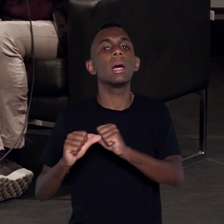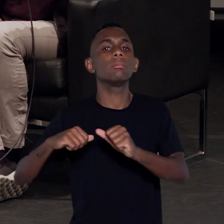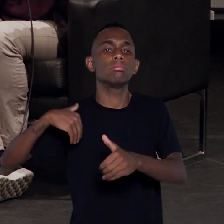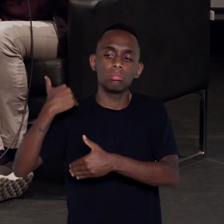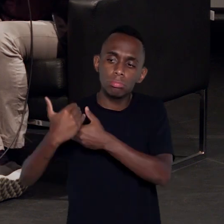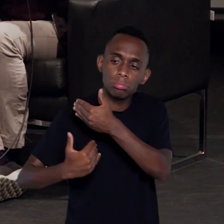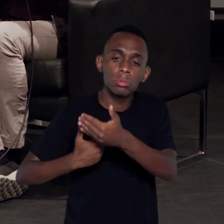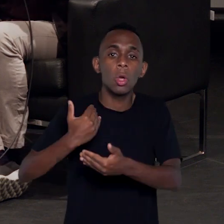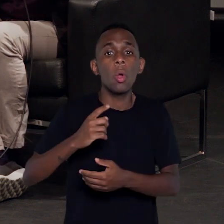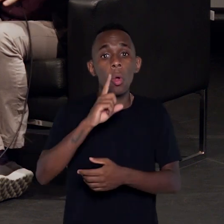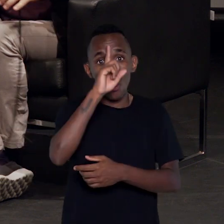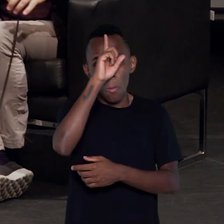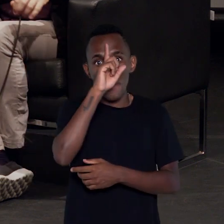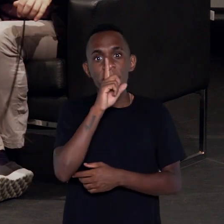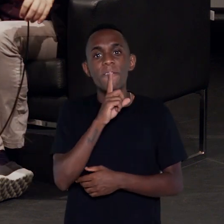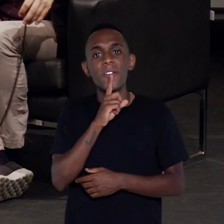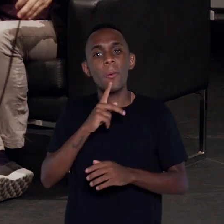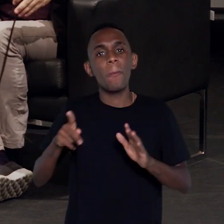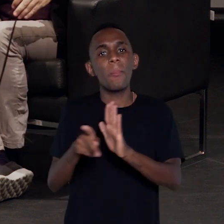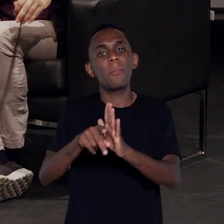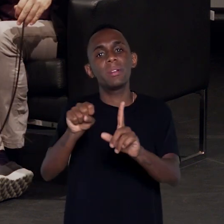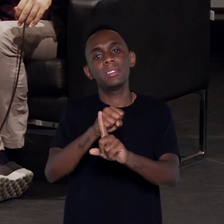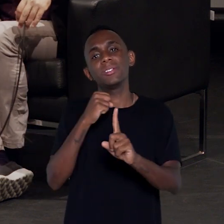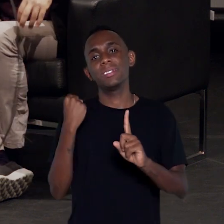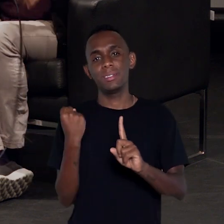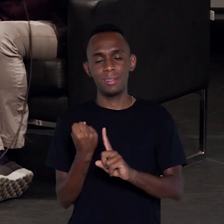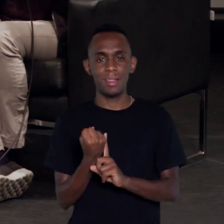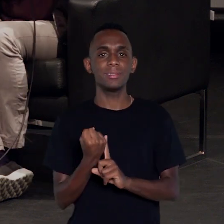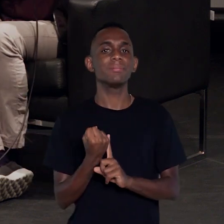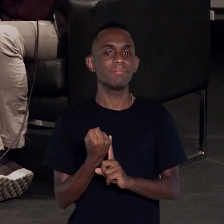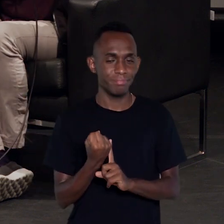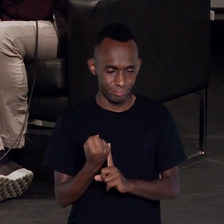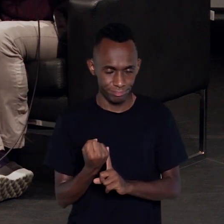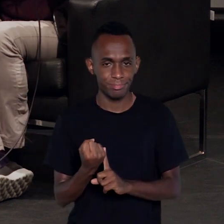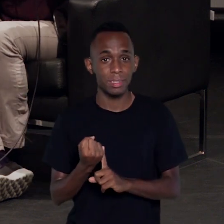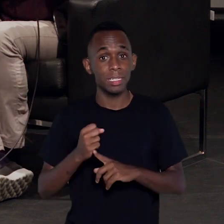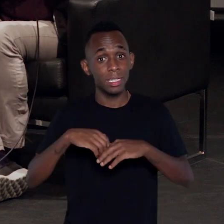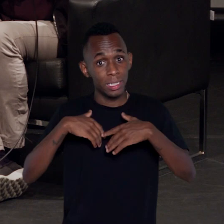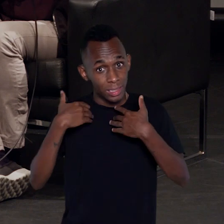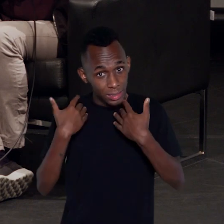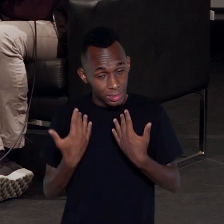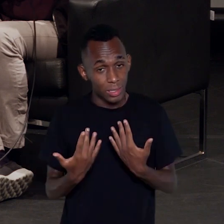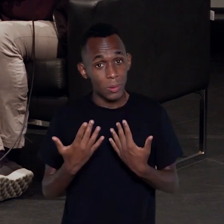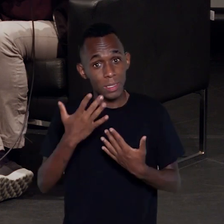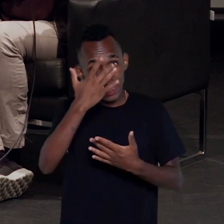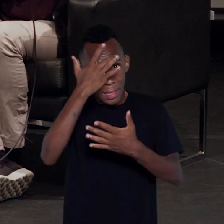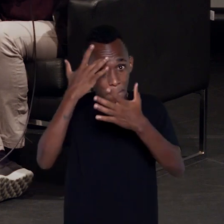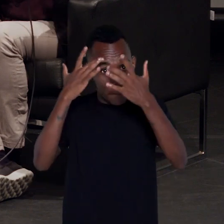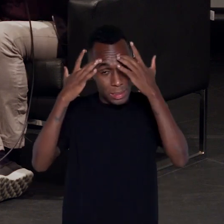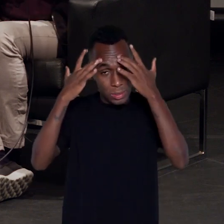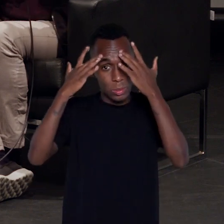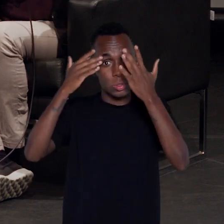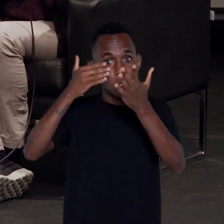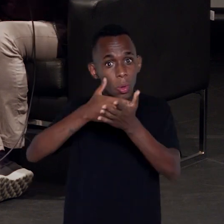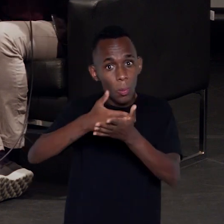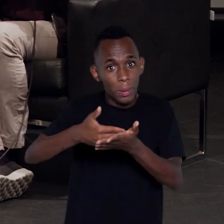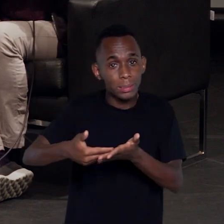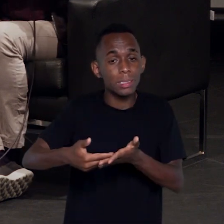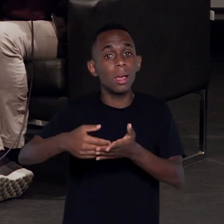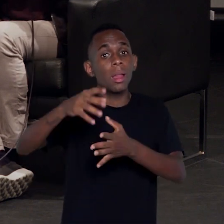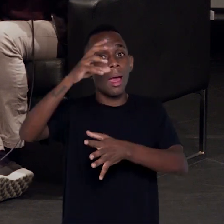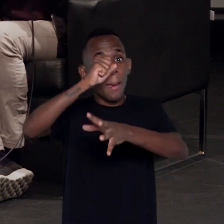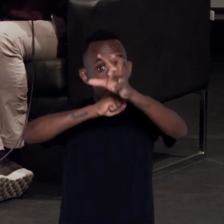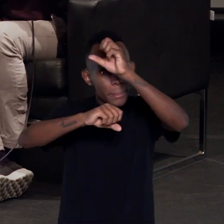consistente, paulatina, o perfil da nossa sociedade. Então, essas pessoas que começaram a ser